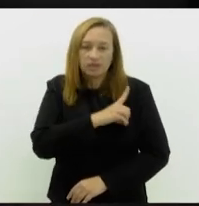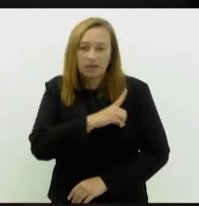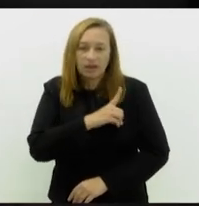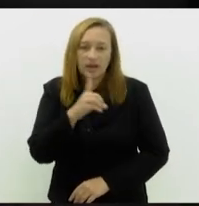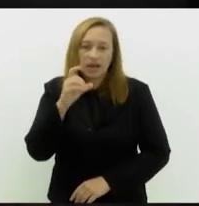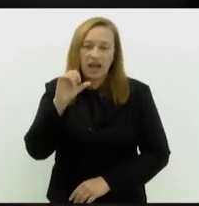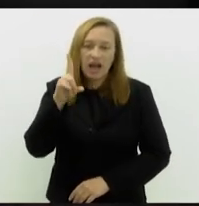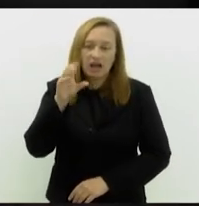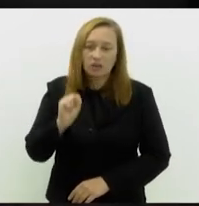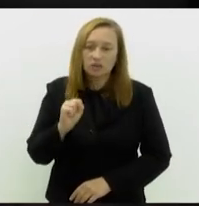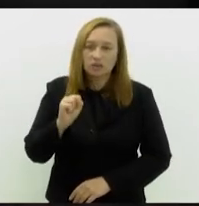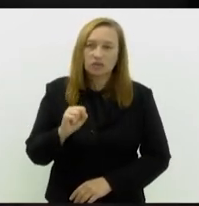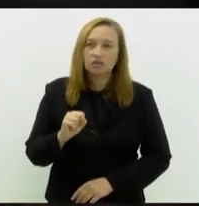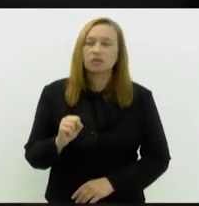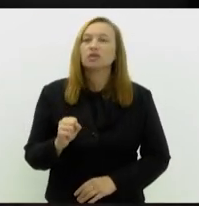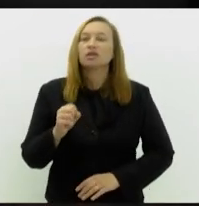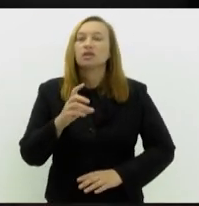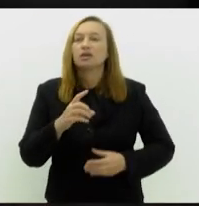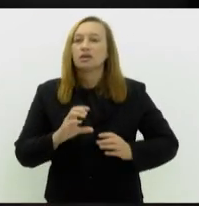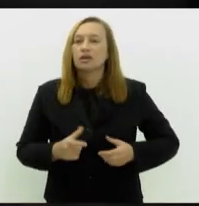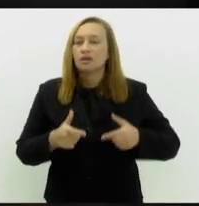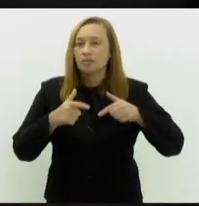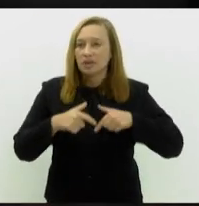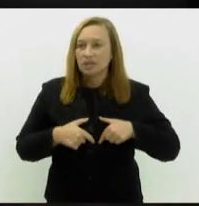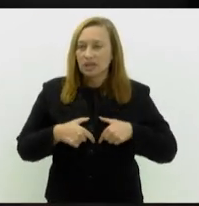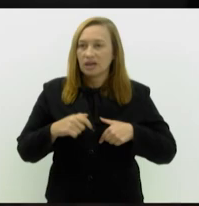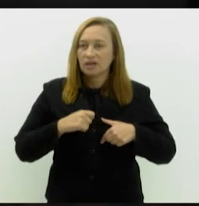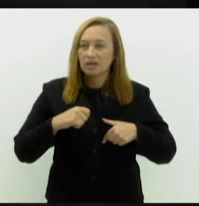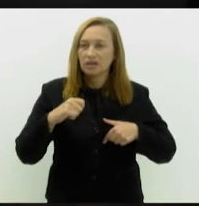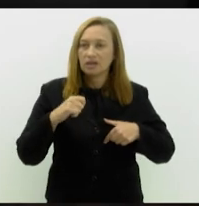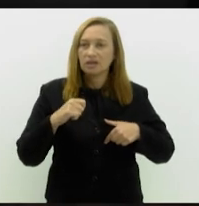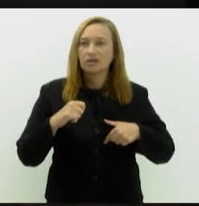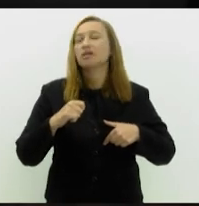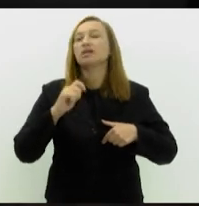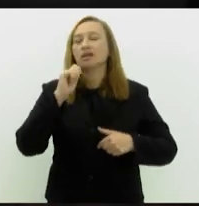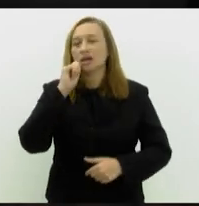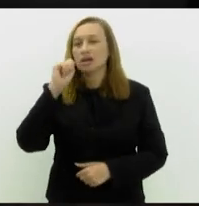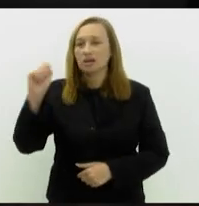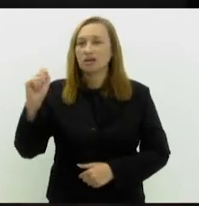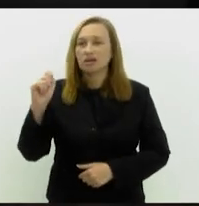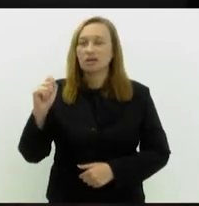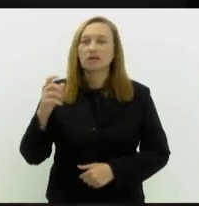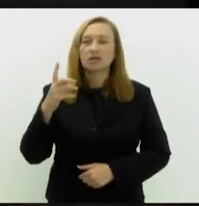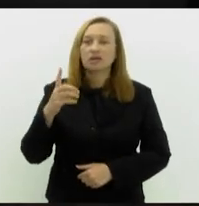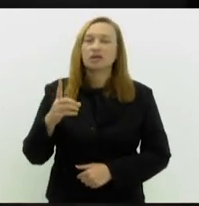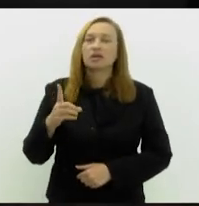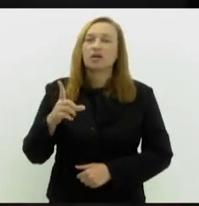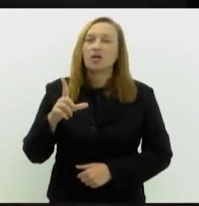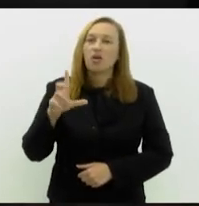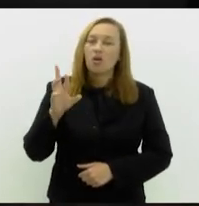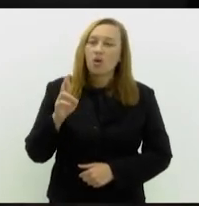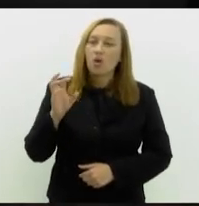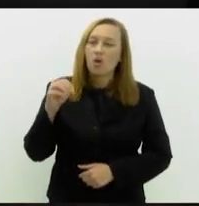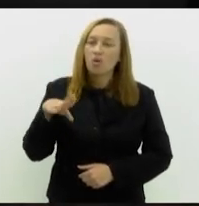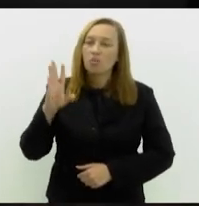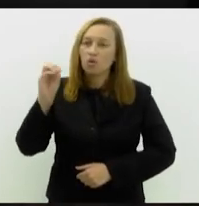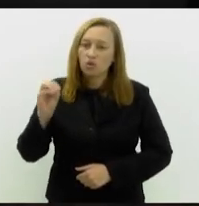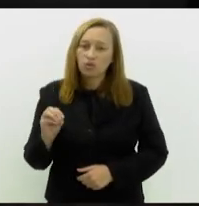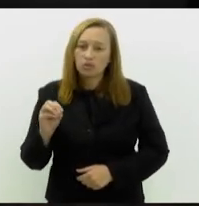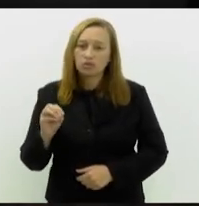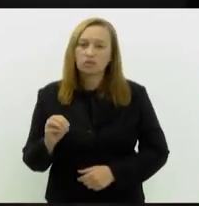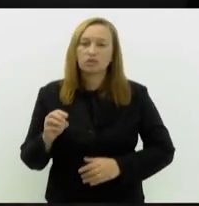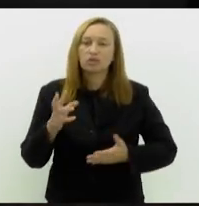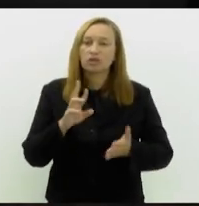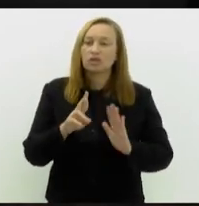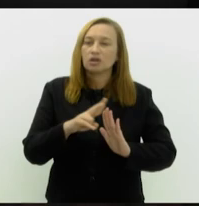concede medalha Tiradentes, seu respectivo diploma ao delegado de Polícia Civil do Estado do Rio de Janeiro, Dr. Rômulo Assis Coelho Caldas, pareceres das comissões